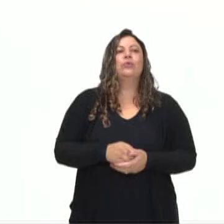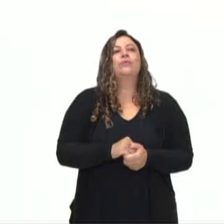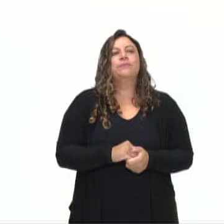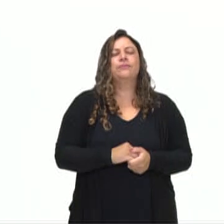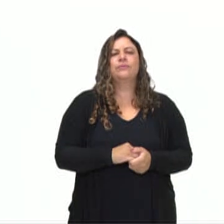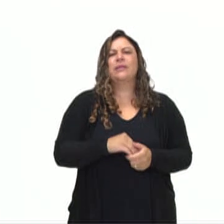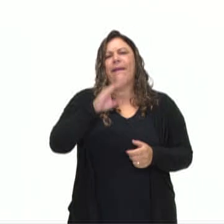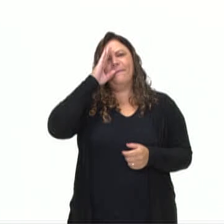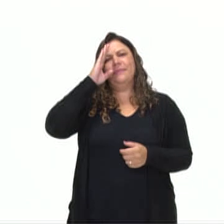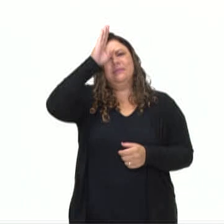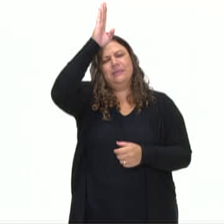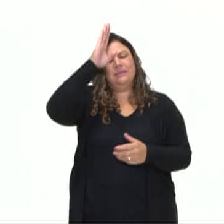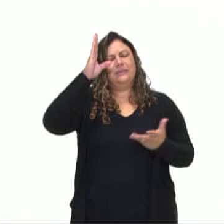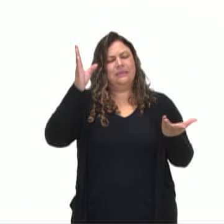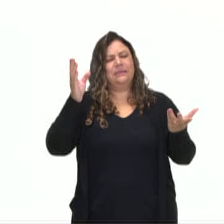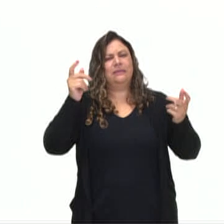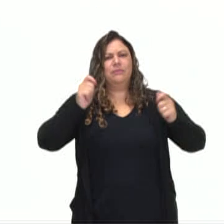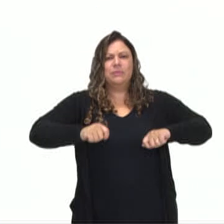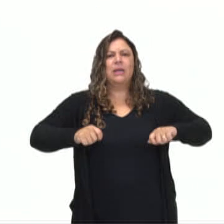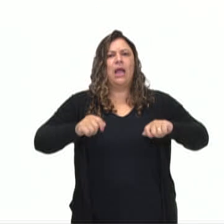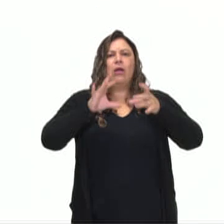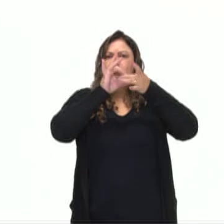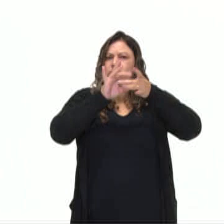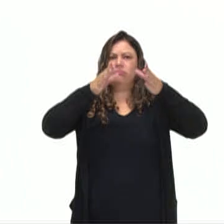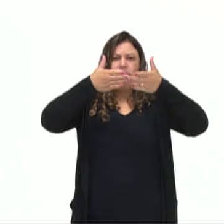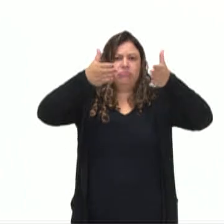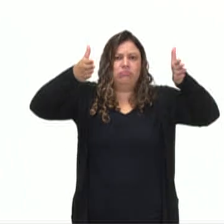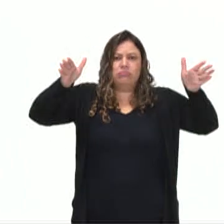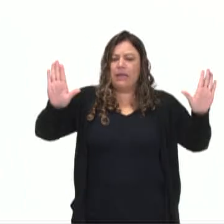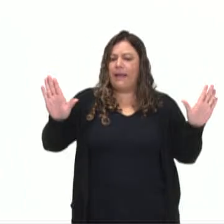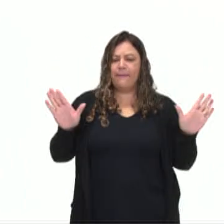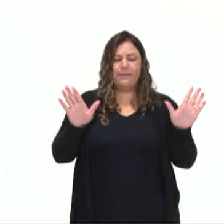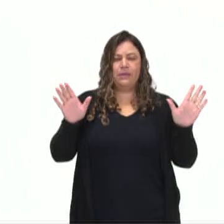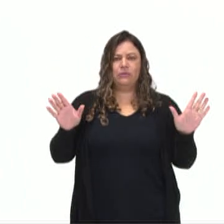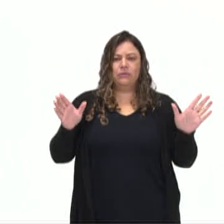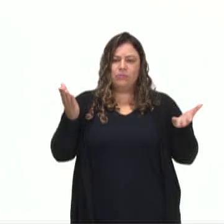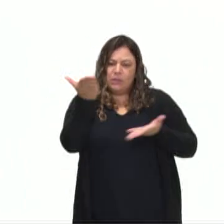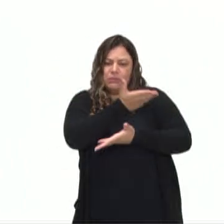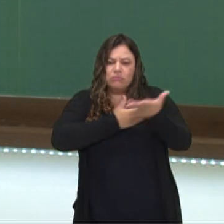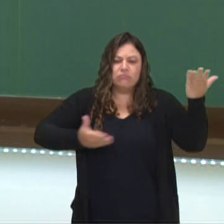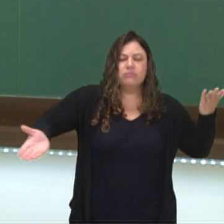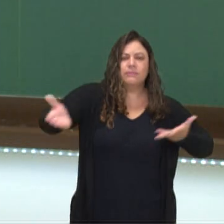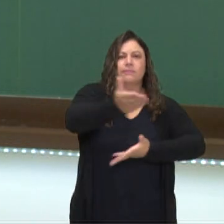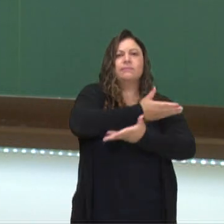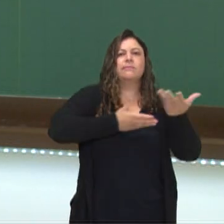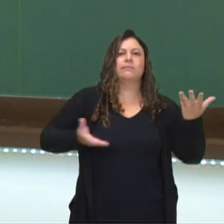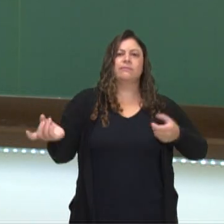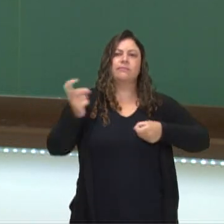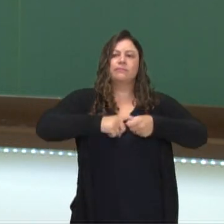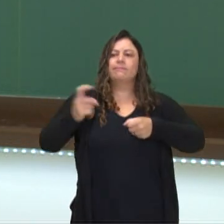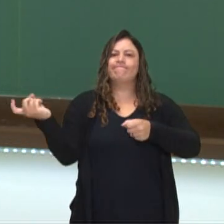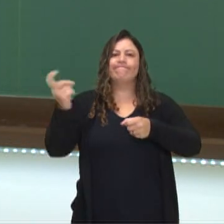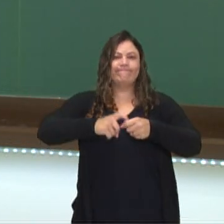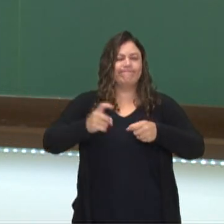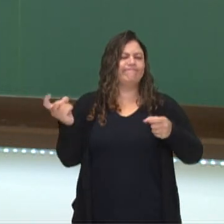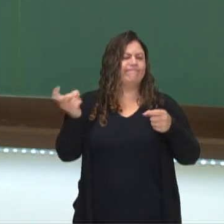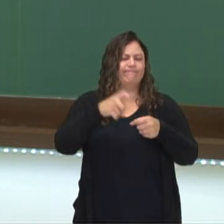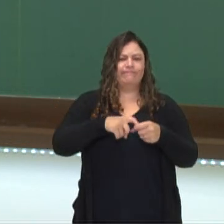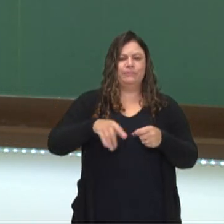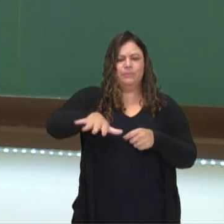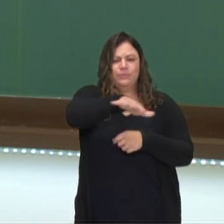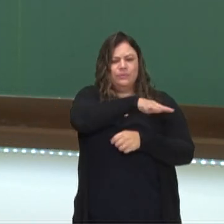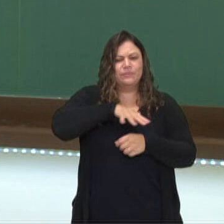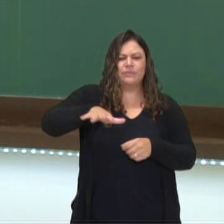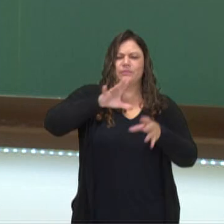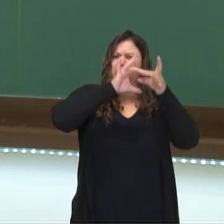é manter transparente e adequado o local para quê? Para que haja negociação dessas ações. É um espaço neutro, livre